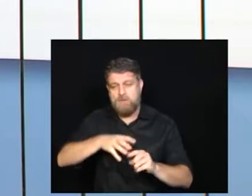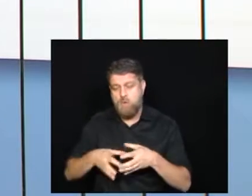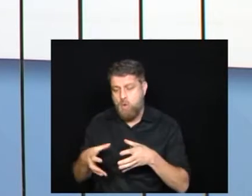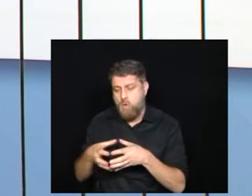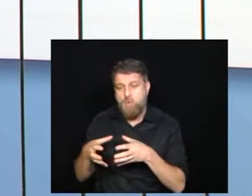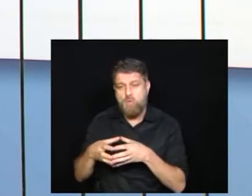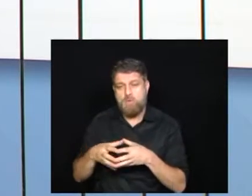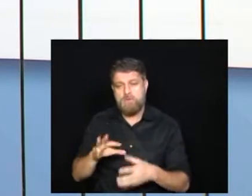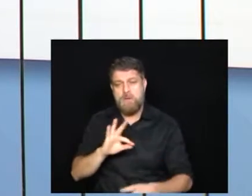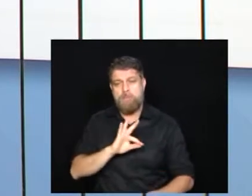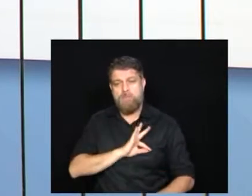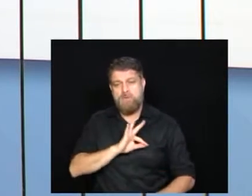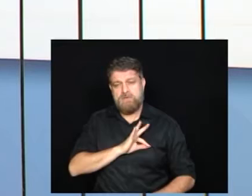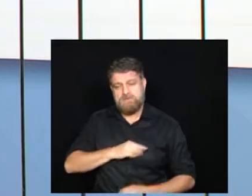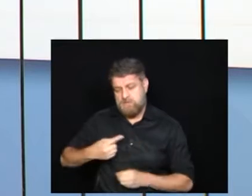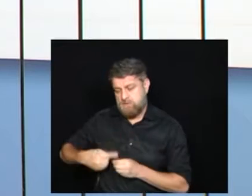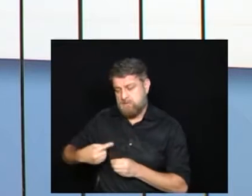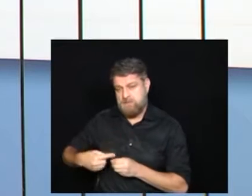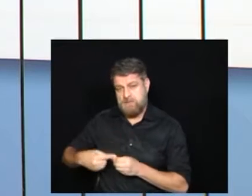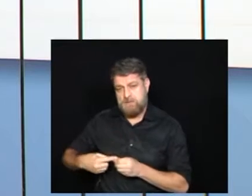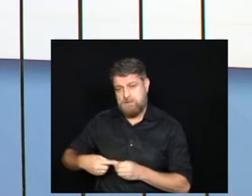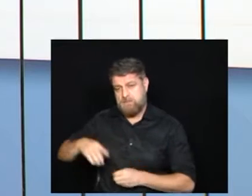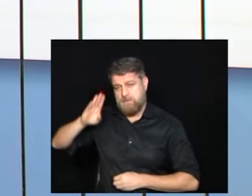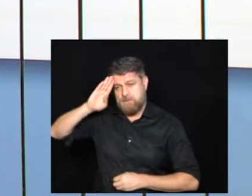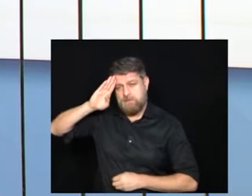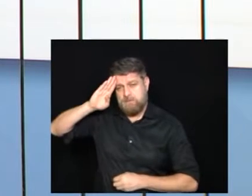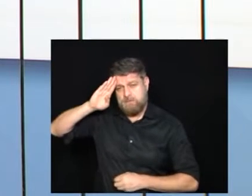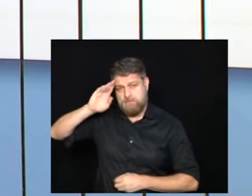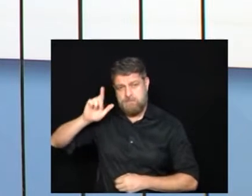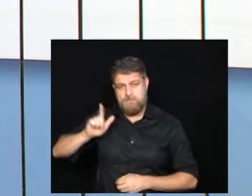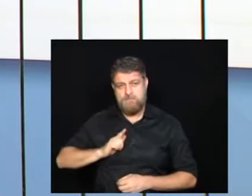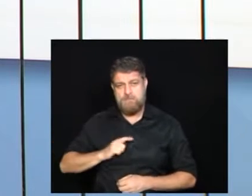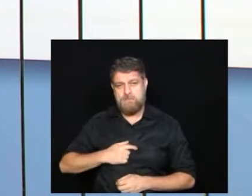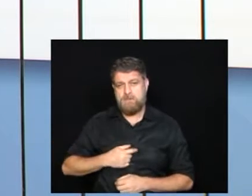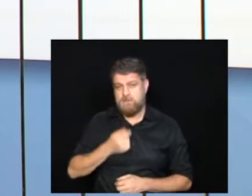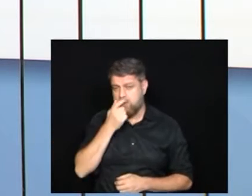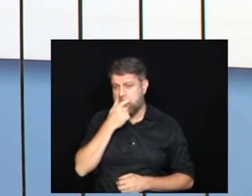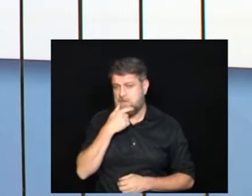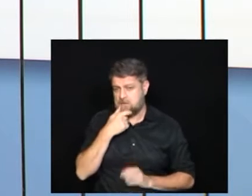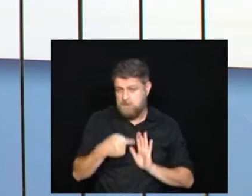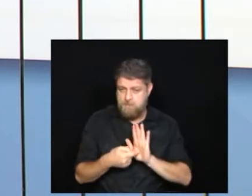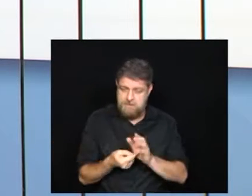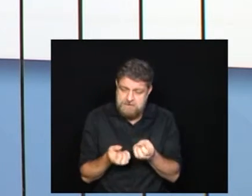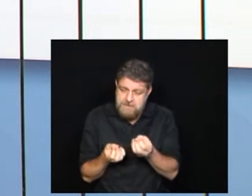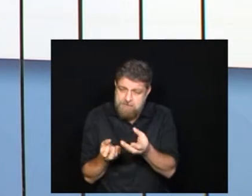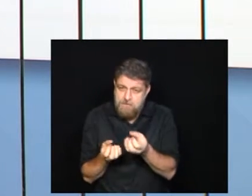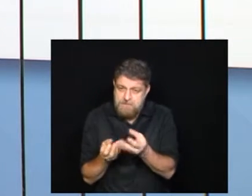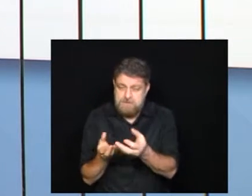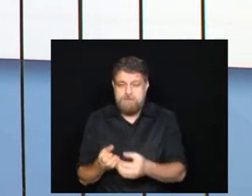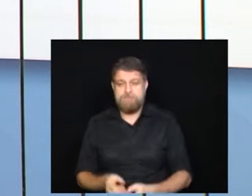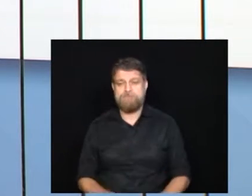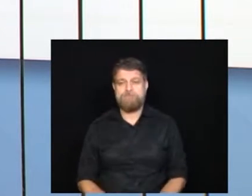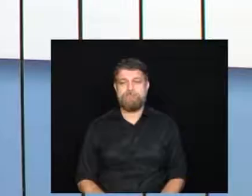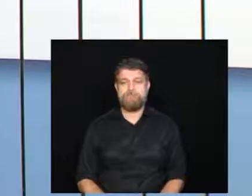de Policiamento do Interior da Polícia Militar. E Michel Amorim é quem traz as informações.